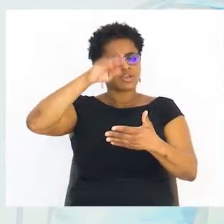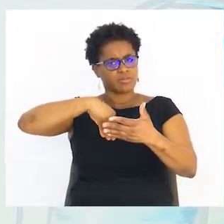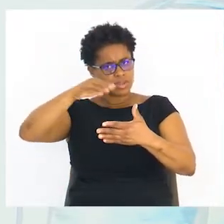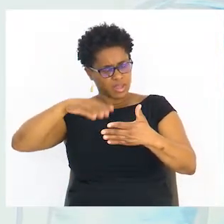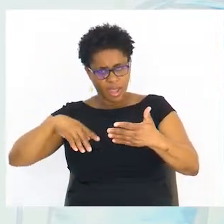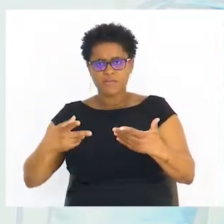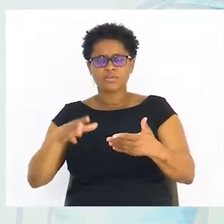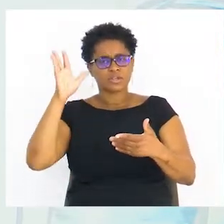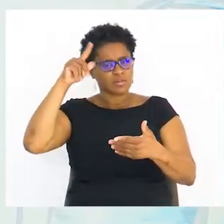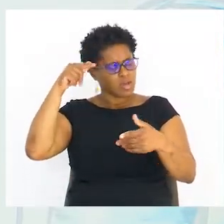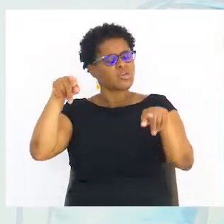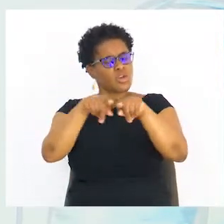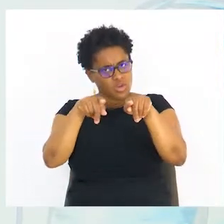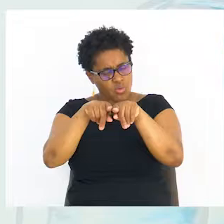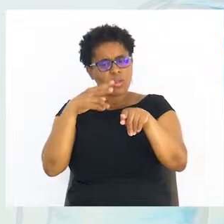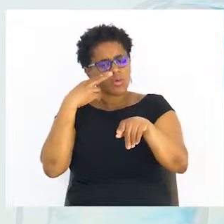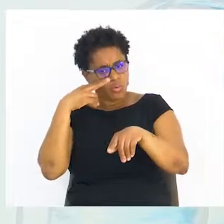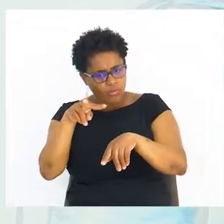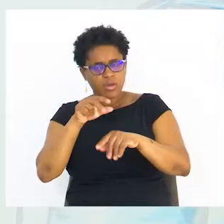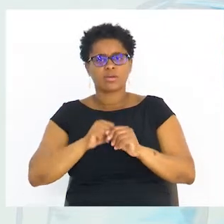os animais tal como observavam.